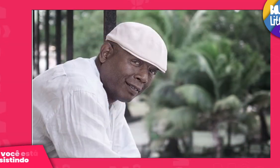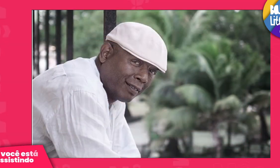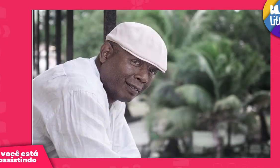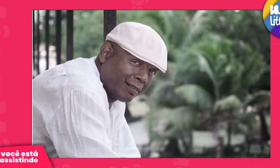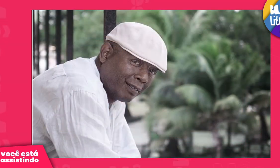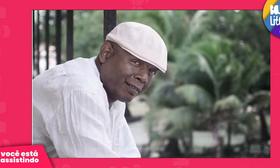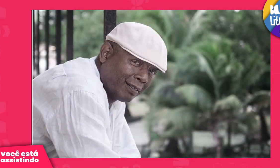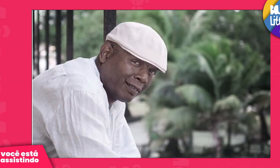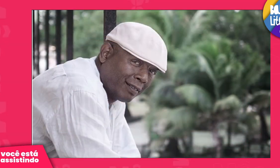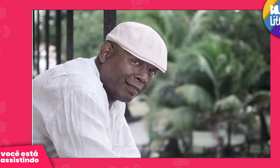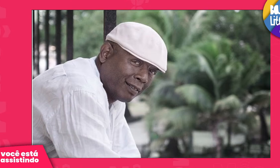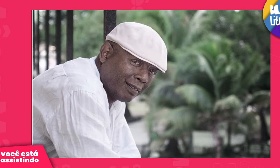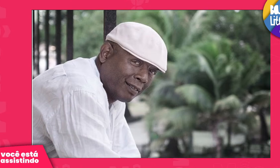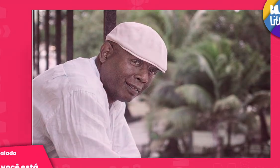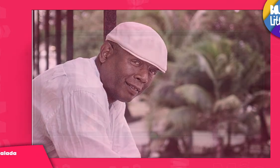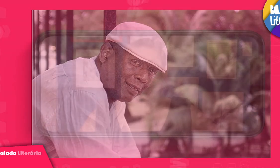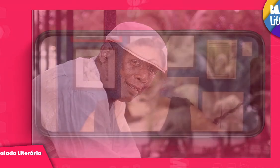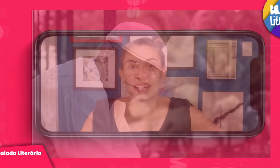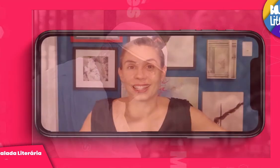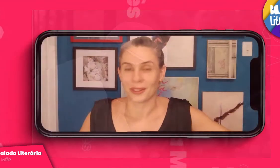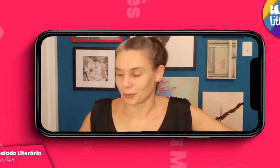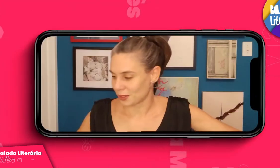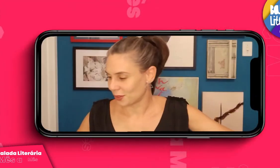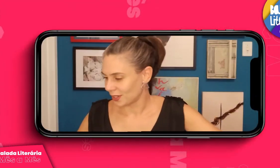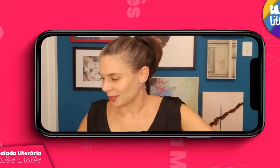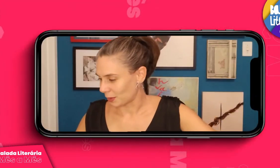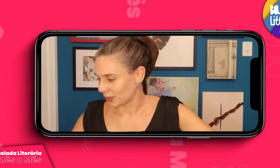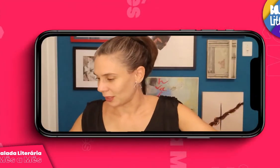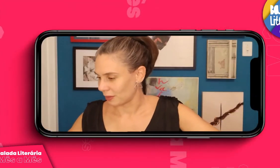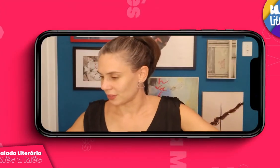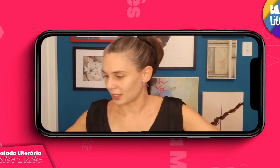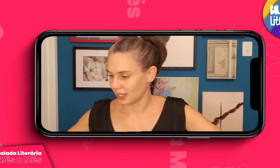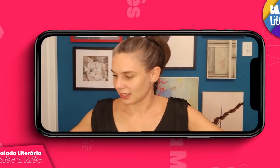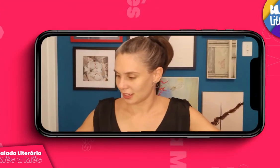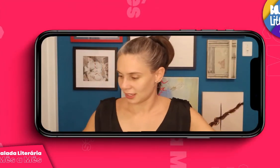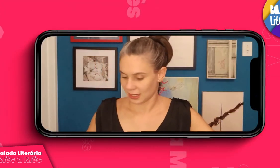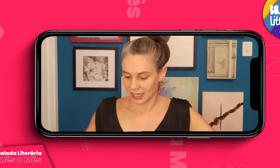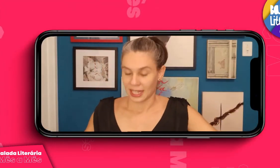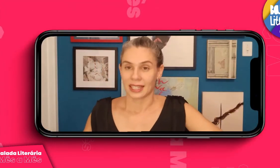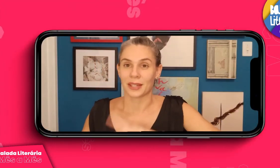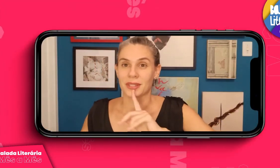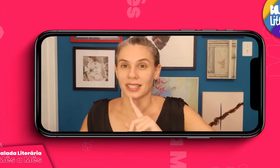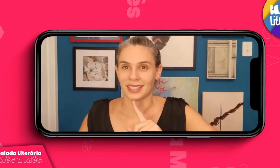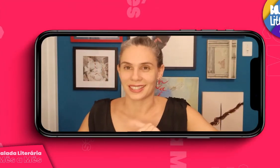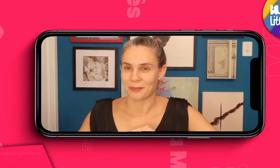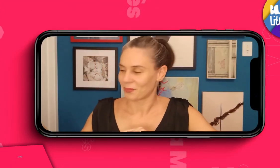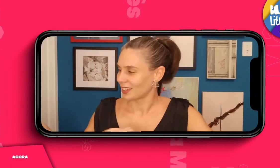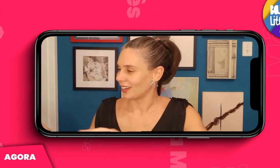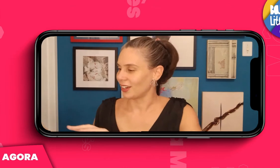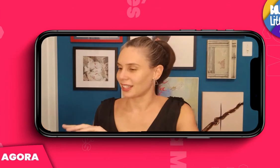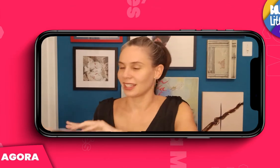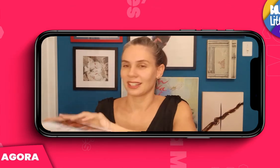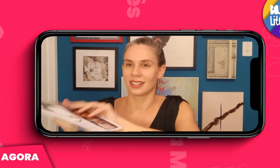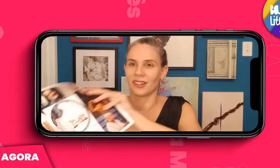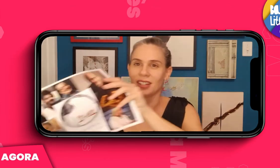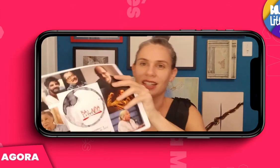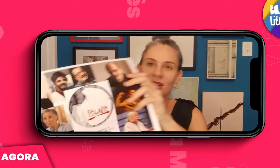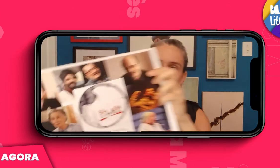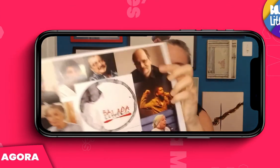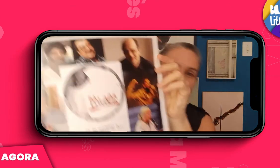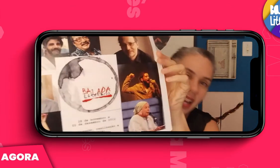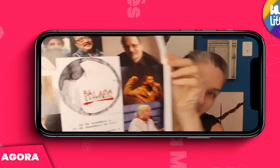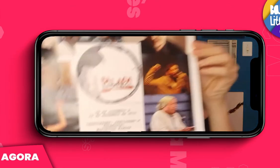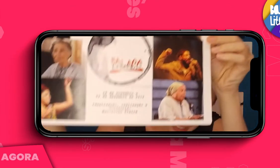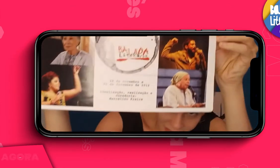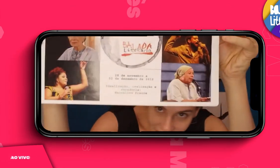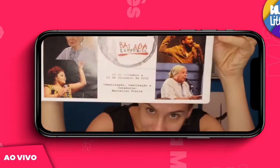Tem uma diversidade assim, né? E aí eu separei aqui algumas coisas para mostrar para vocês, que é o seguinte, olha aqui, olha